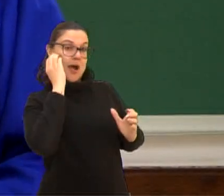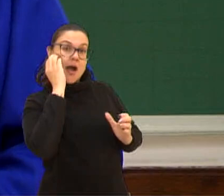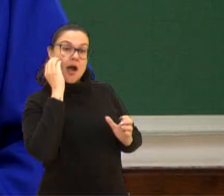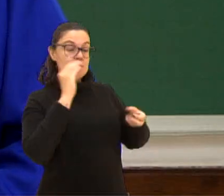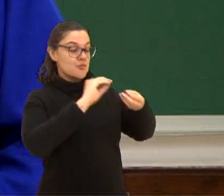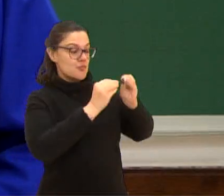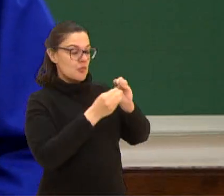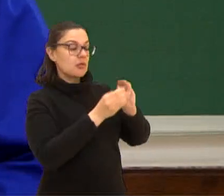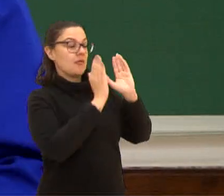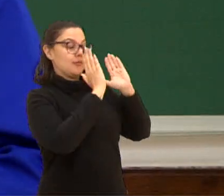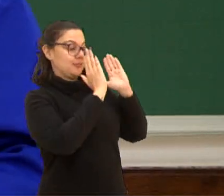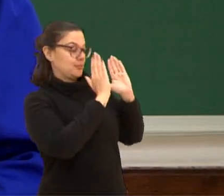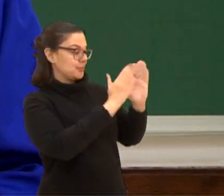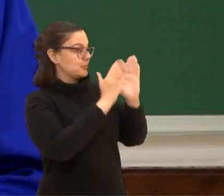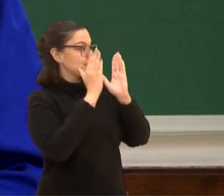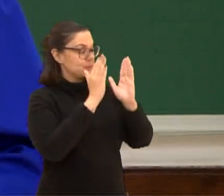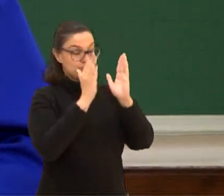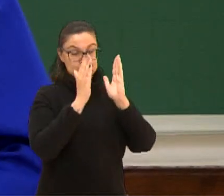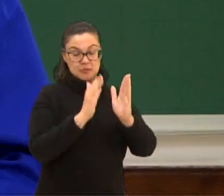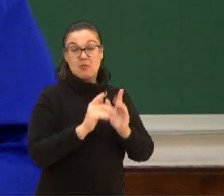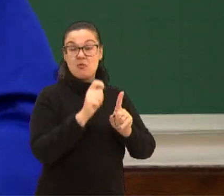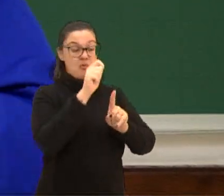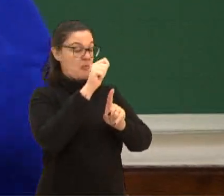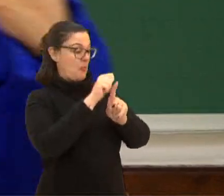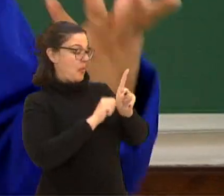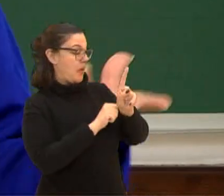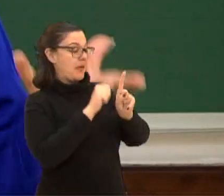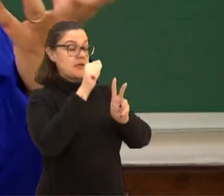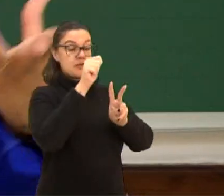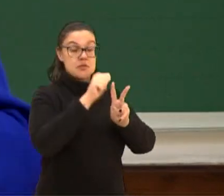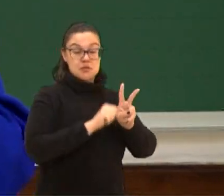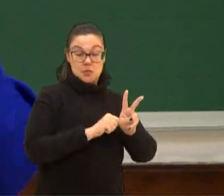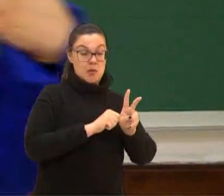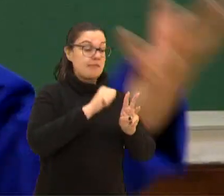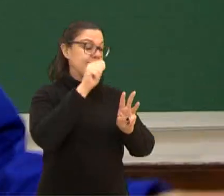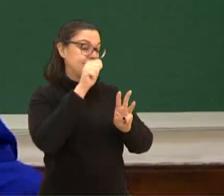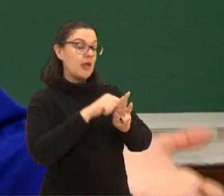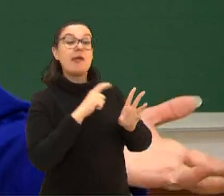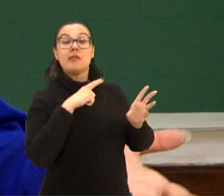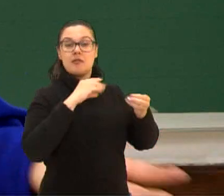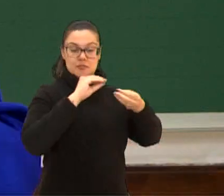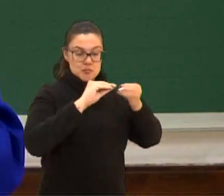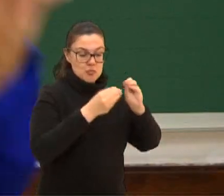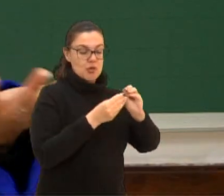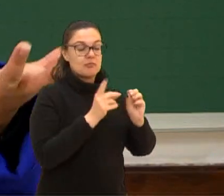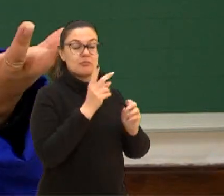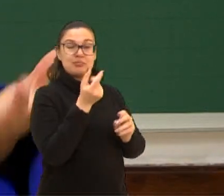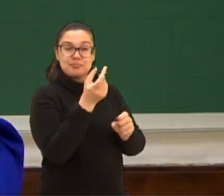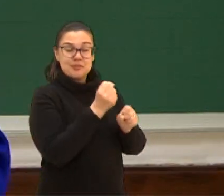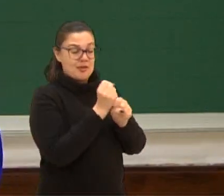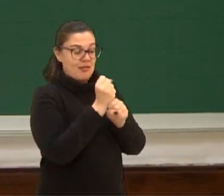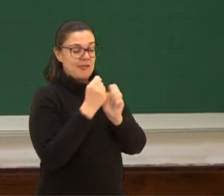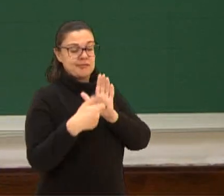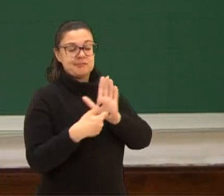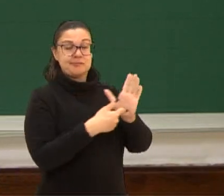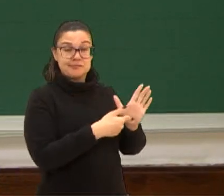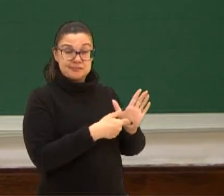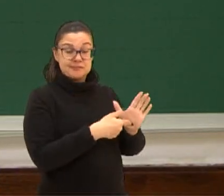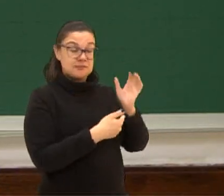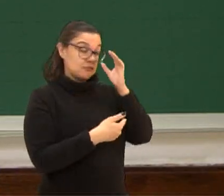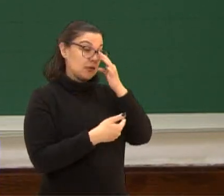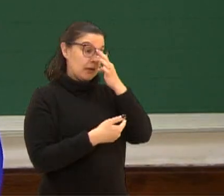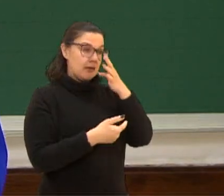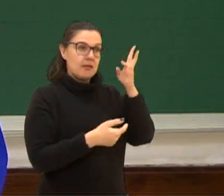acontecia por capítulos. Poderia durar 1 mês, 2 meses, e teve até novelas que duraram anos, né, em apresentações, que